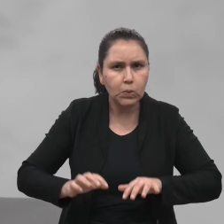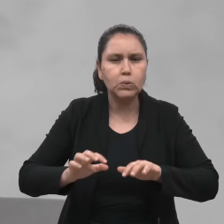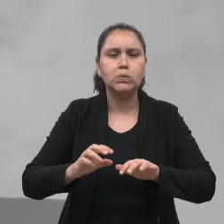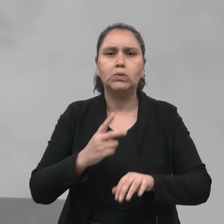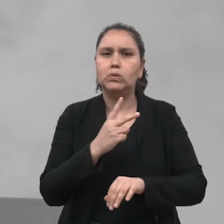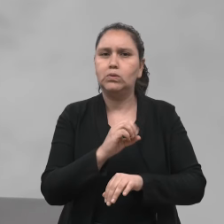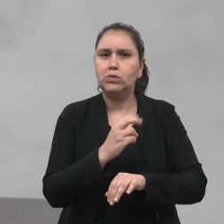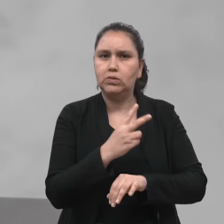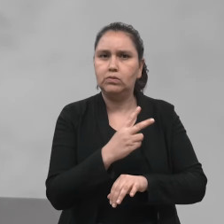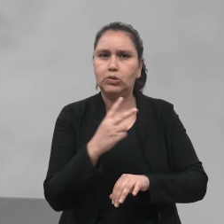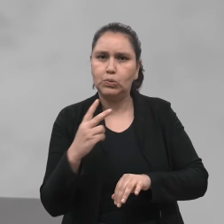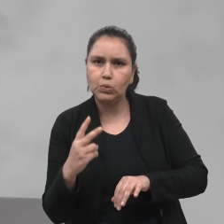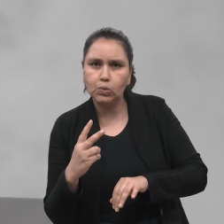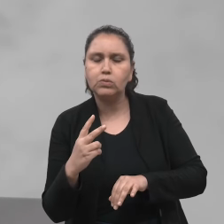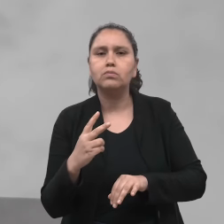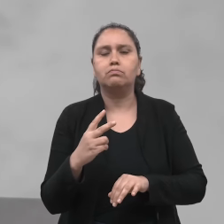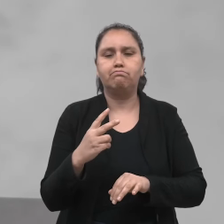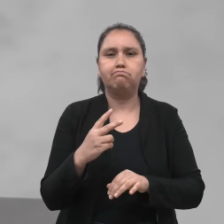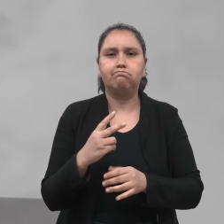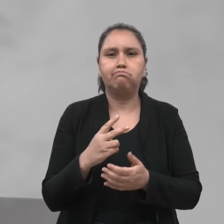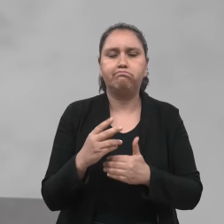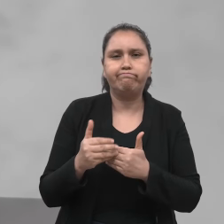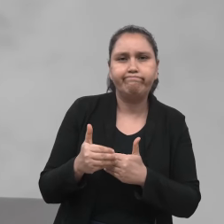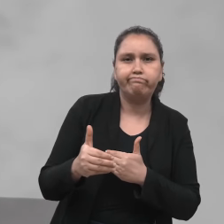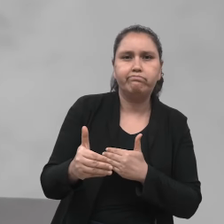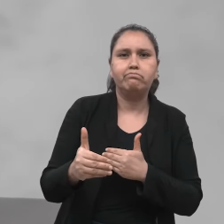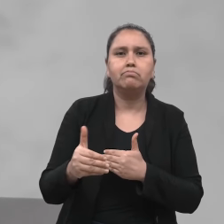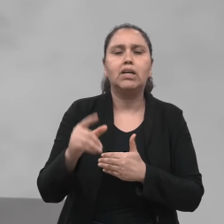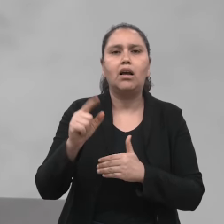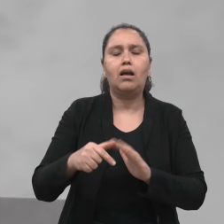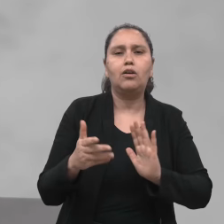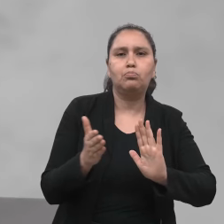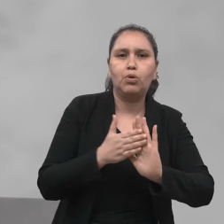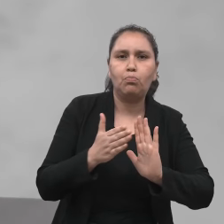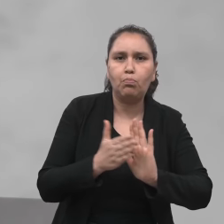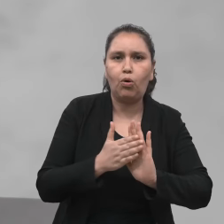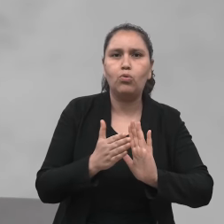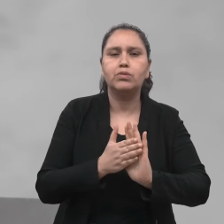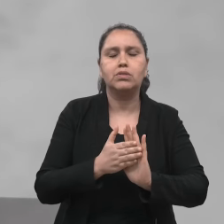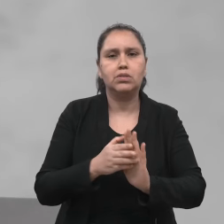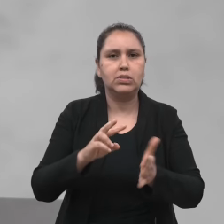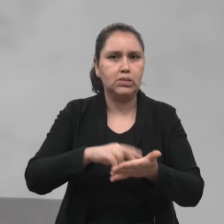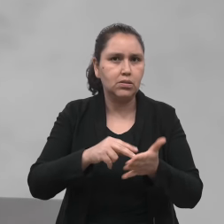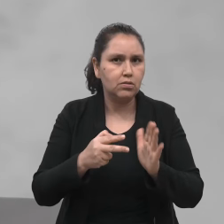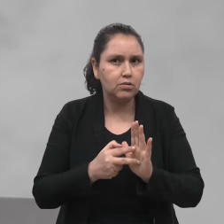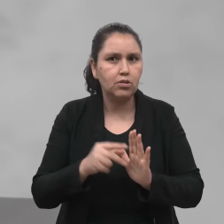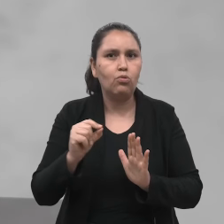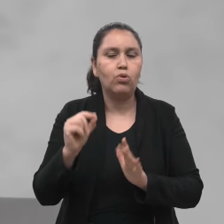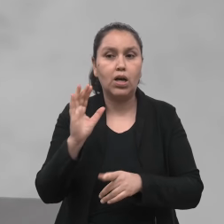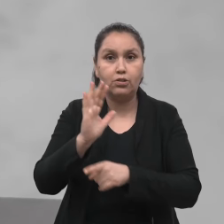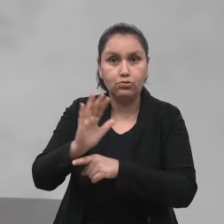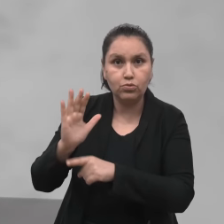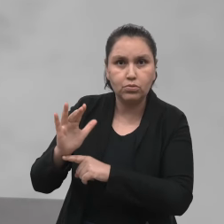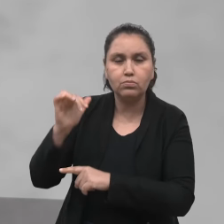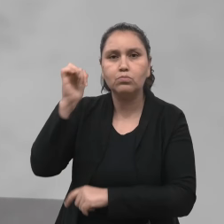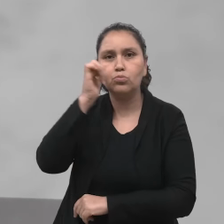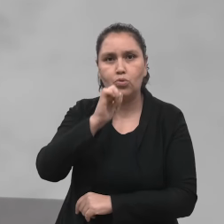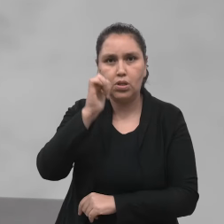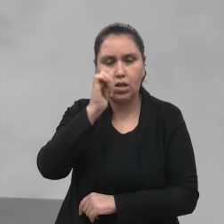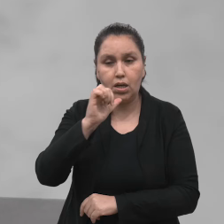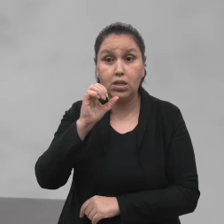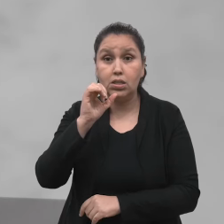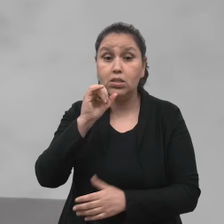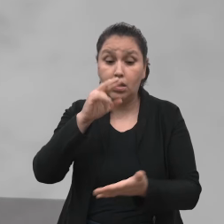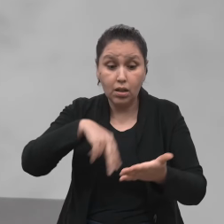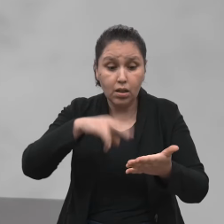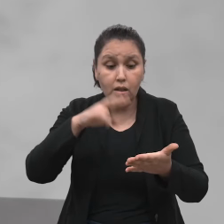desde 2022 e daí teve suas idas e vindas, mas ele é um testemunho, eu acho que ele é um propósito, ele é um instrumento, né, para